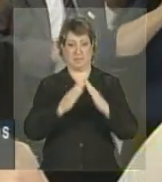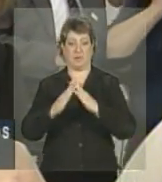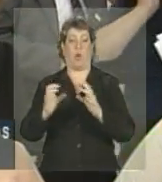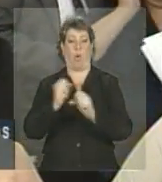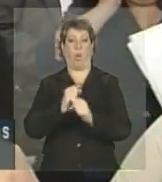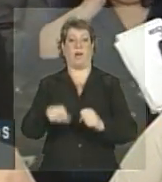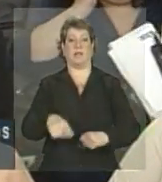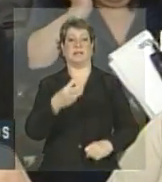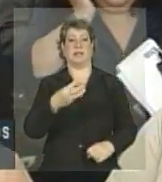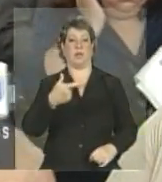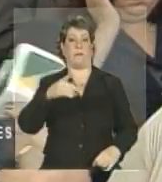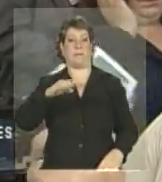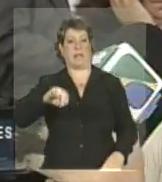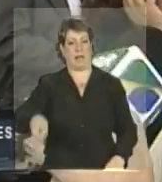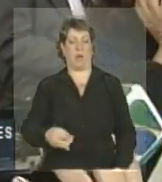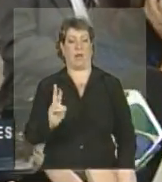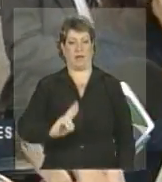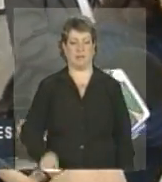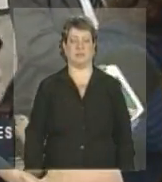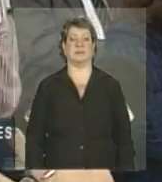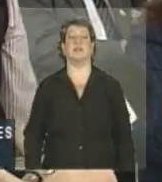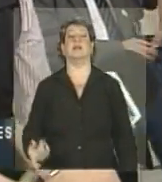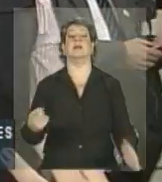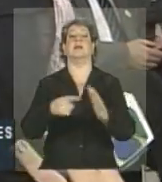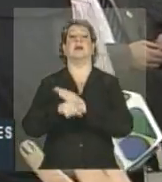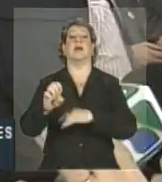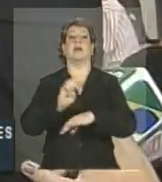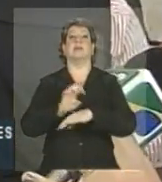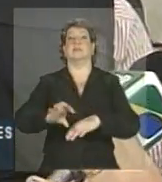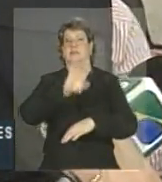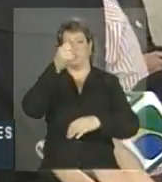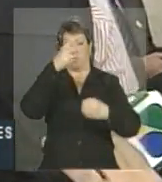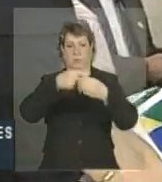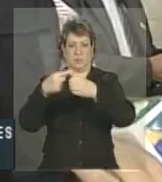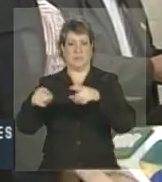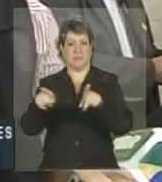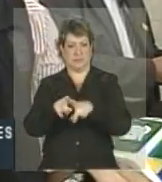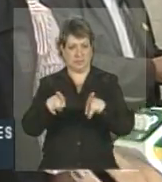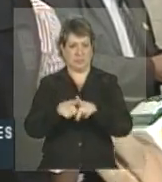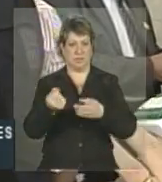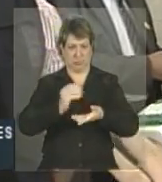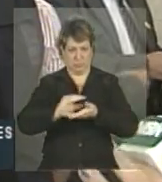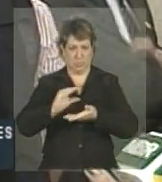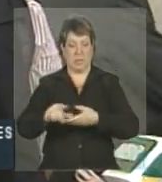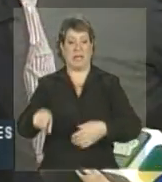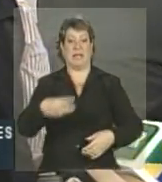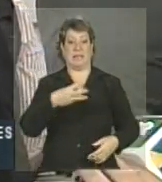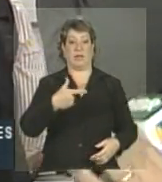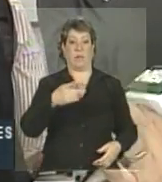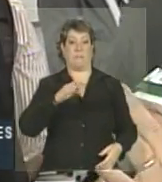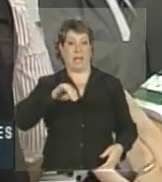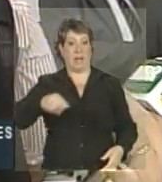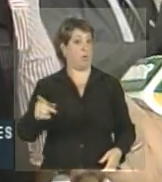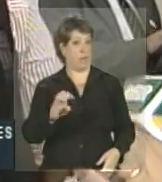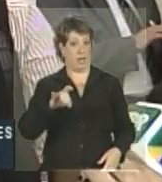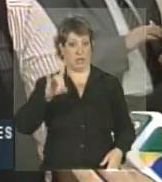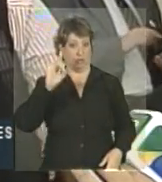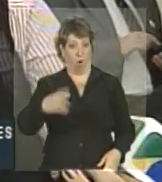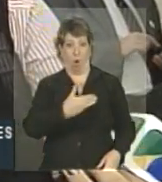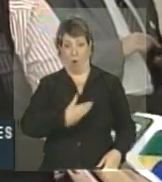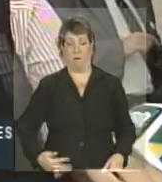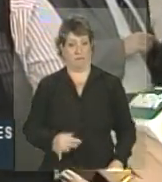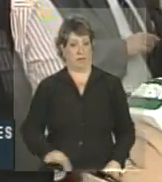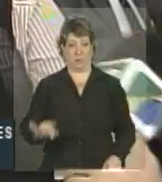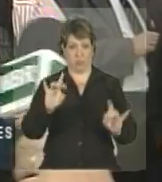32 bilhões de reais. E o comprometimento dos estados e dos municípios também vem na forma de recursos, porque esses 32 bilhões não são inteiramente